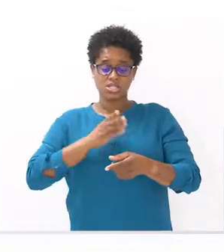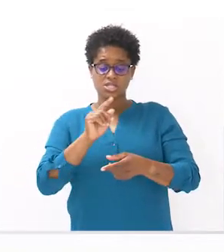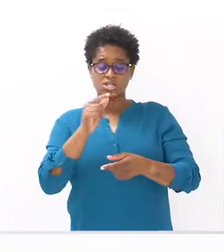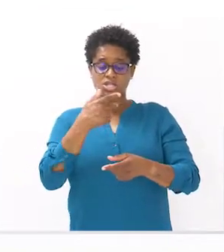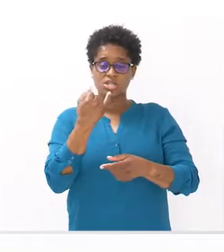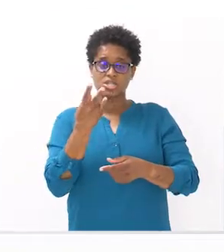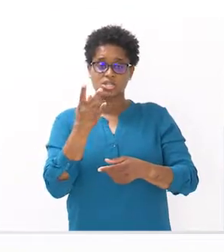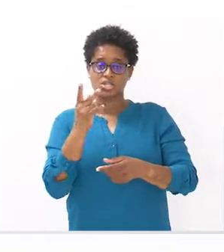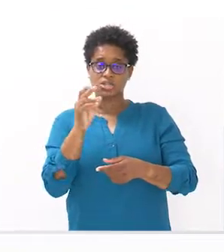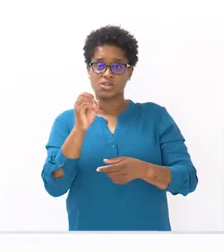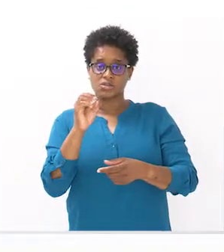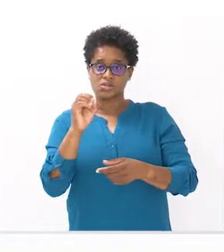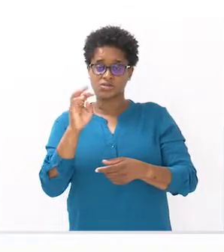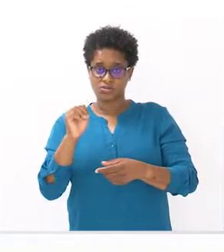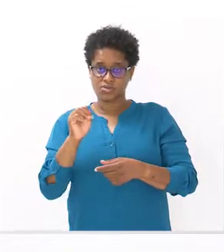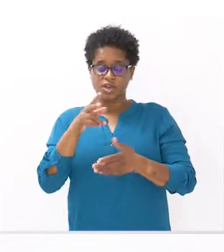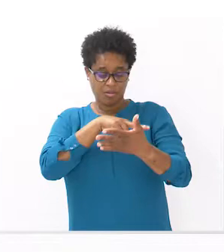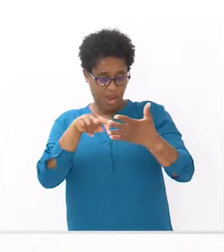adjetivos. Vamos ler?